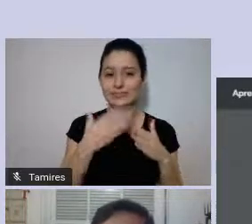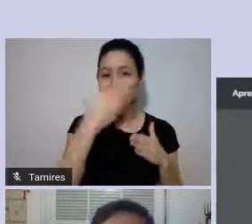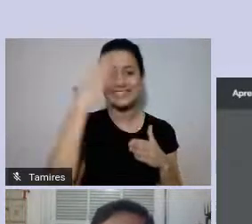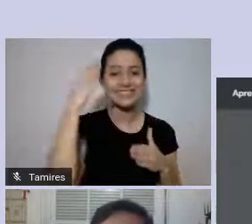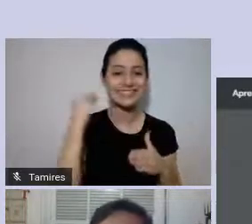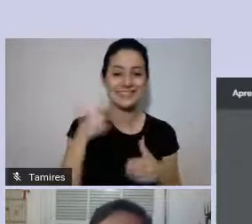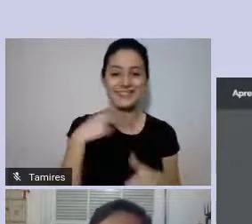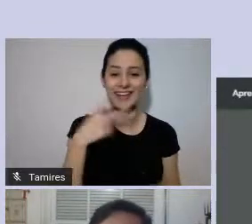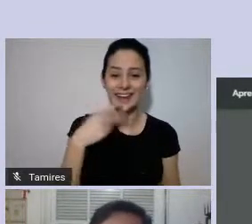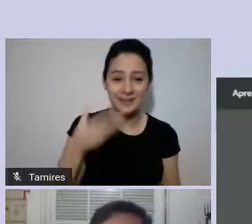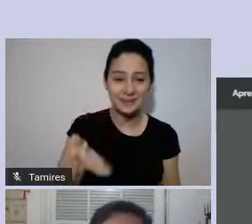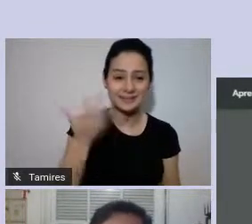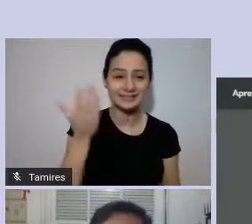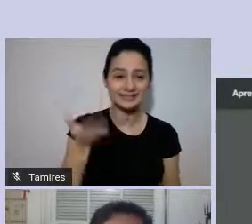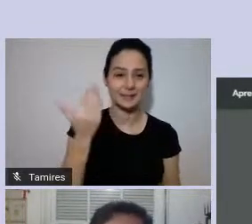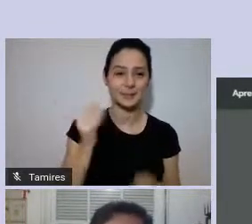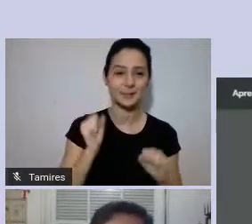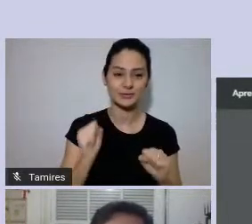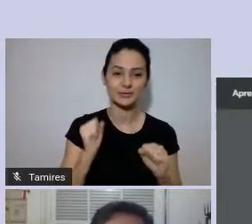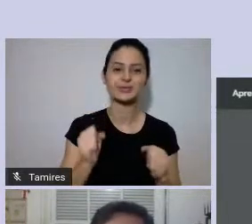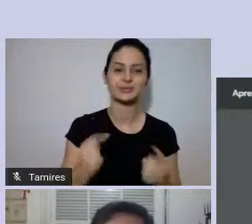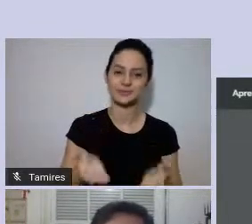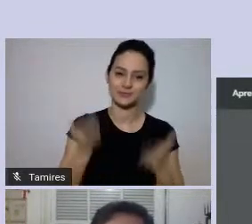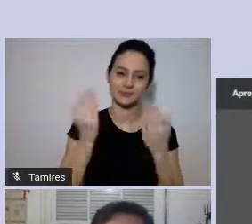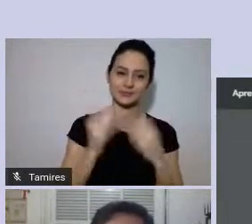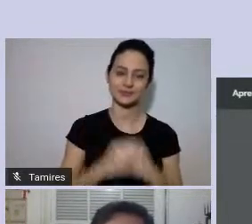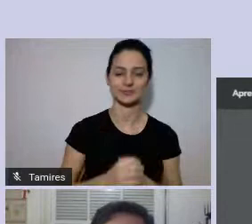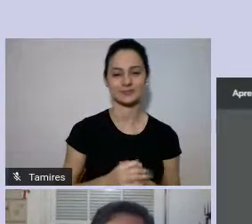falar para passar. Pode passar.